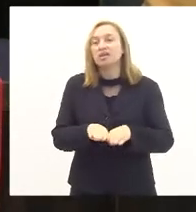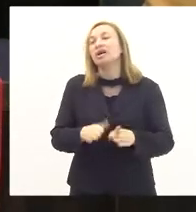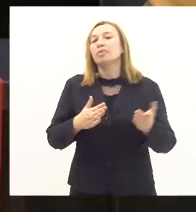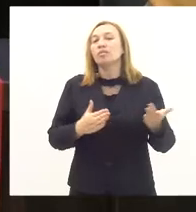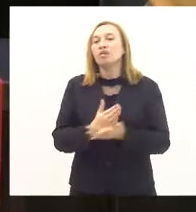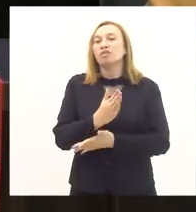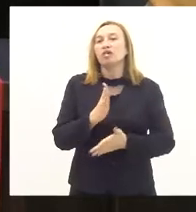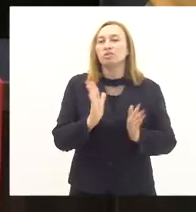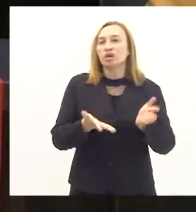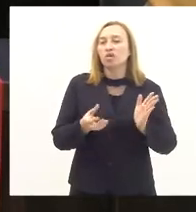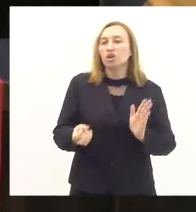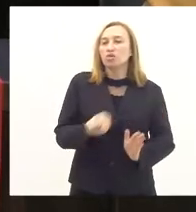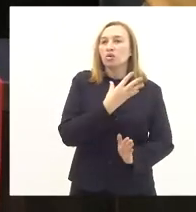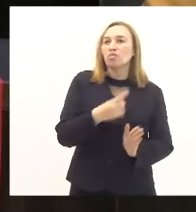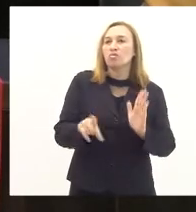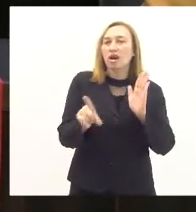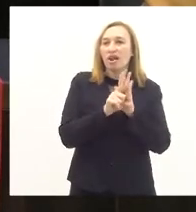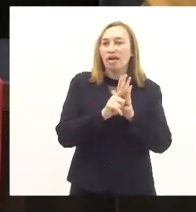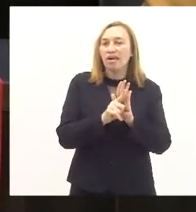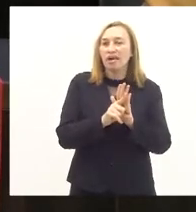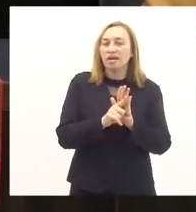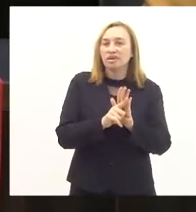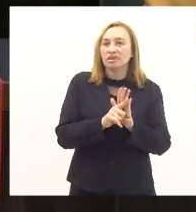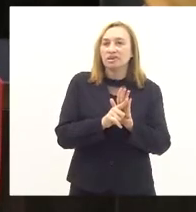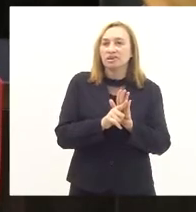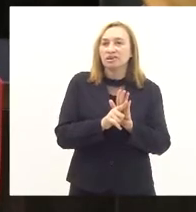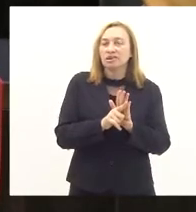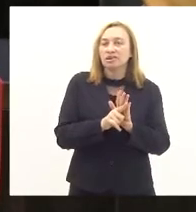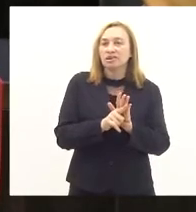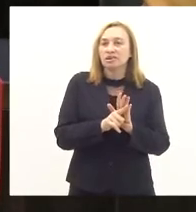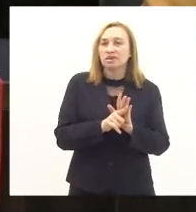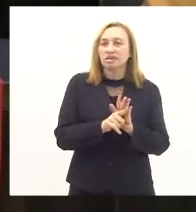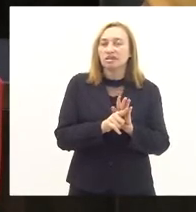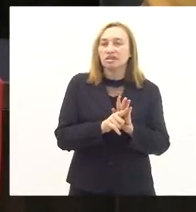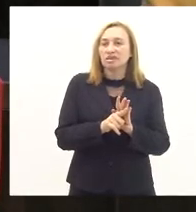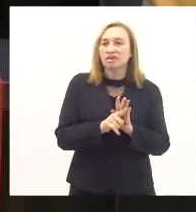aprovamos uma lei tornando permanente